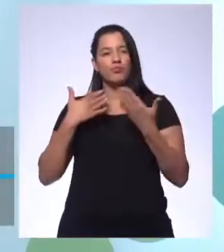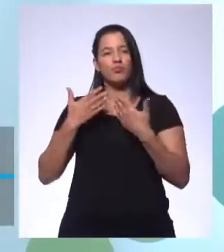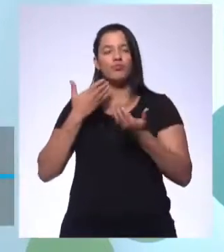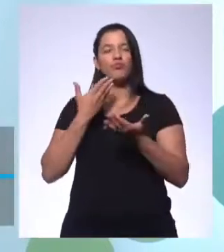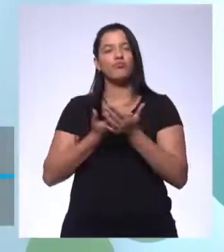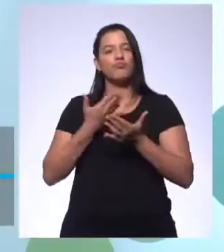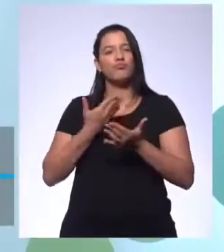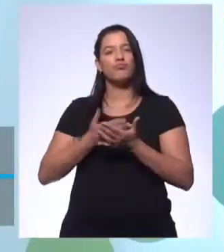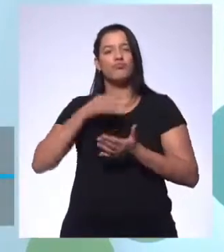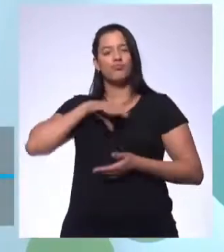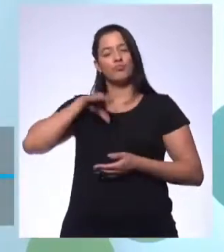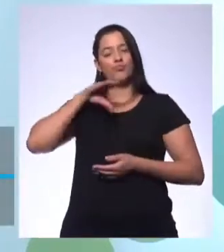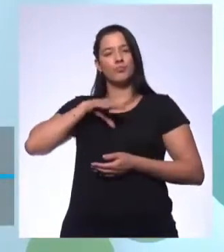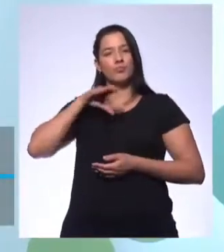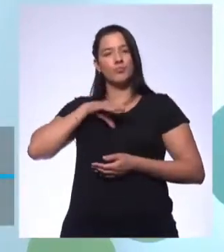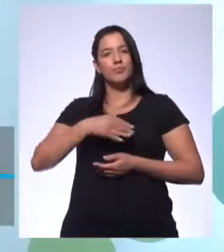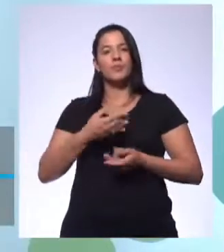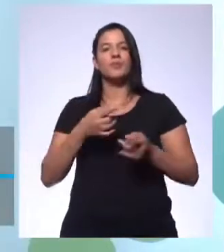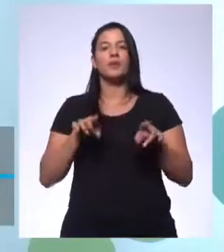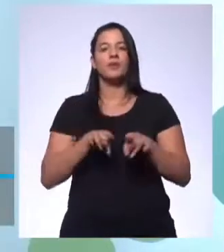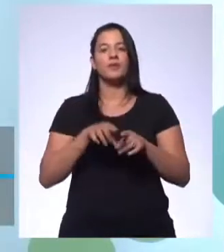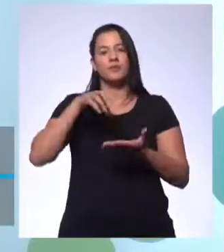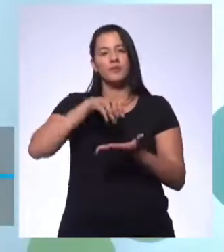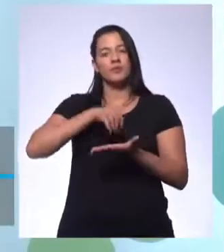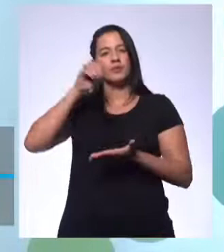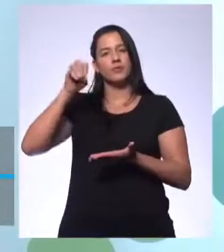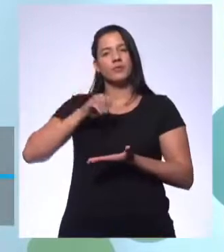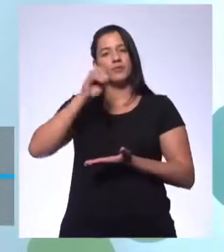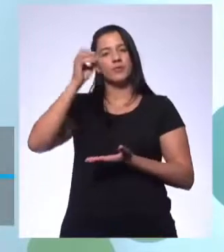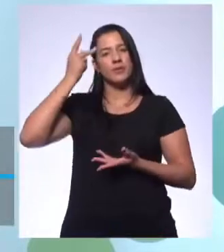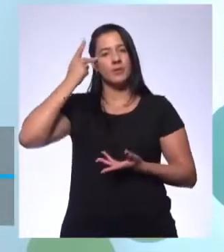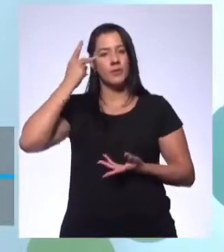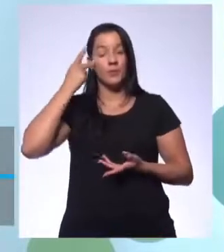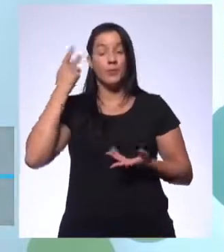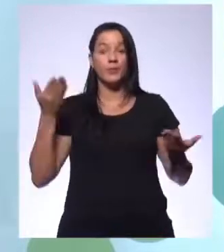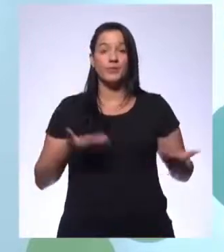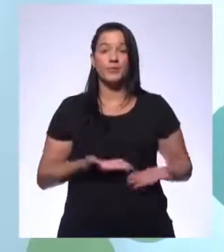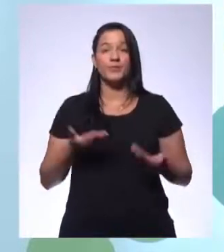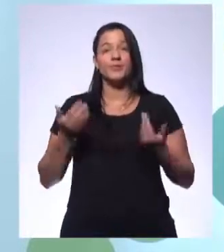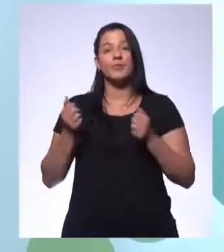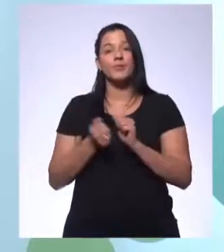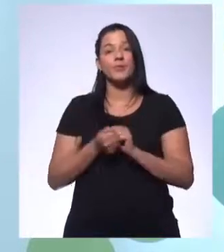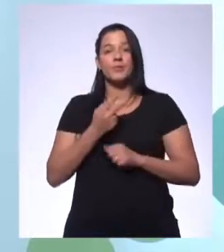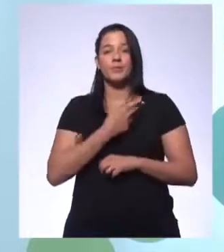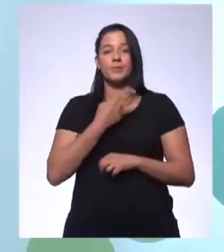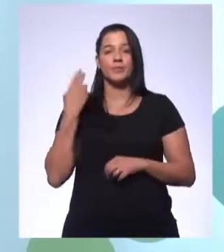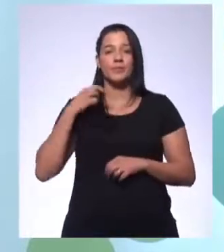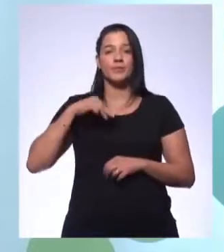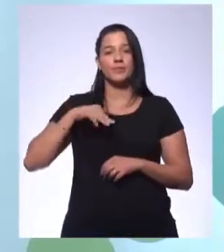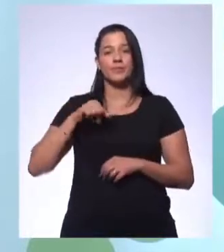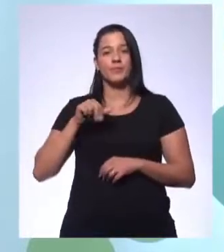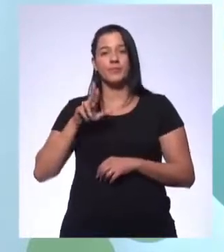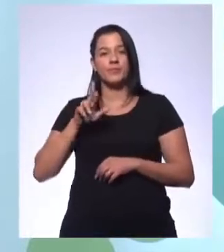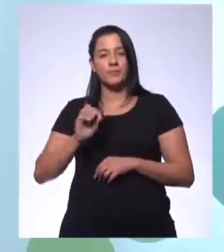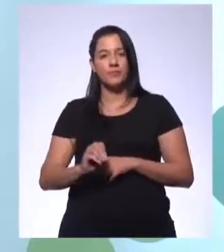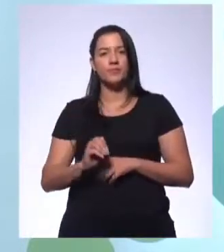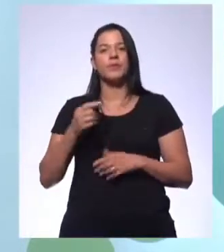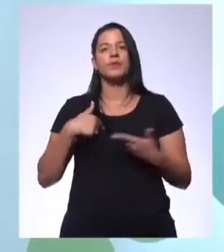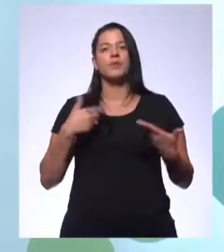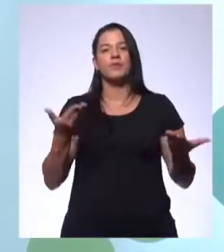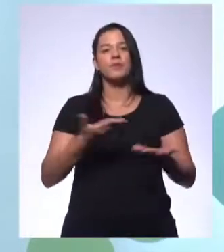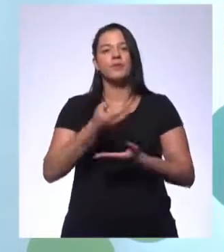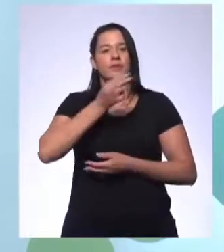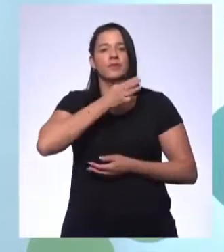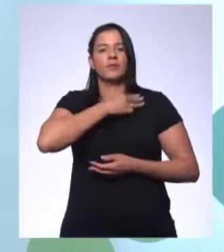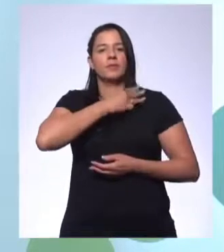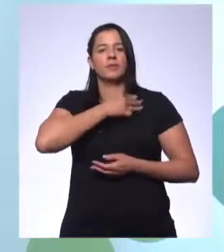língua portuguesa aqui pelo Centro de Mídias do Estado de São Paulo. Eu sou o professor Mauro e estamos aqui com vocês da terceira série do ensino médio para